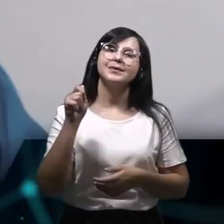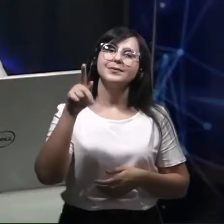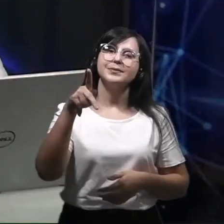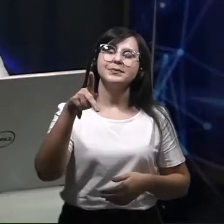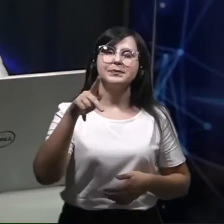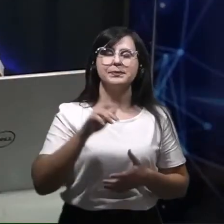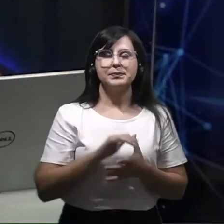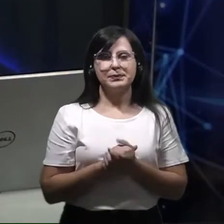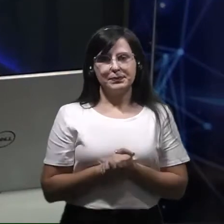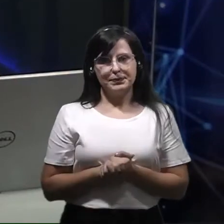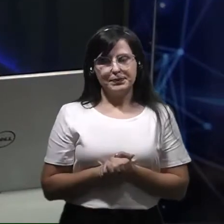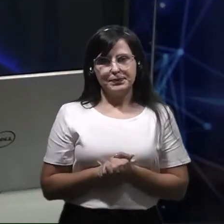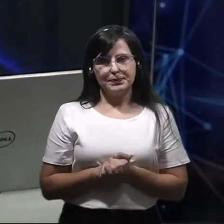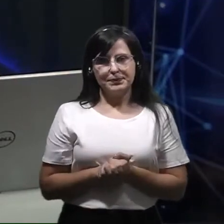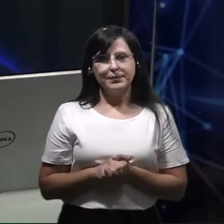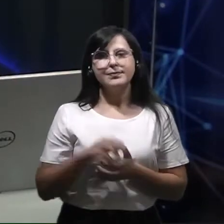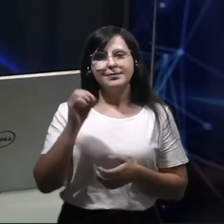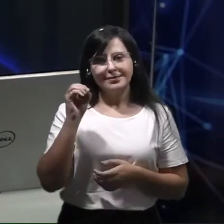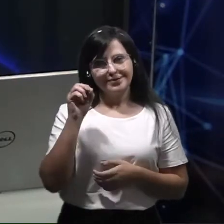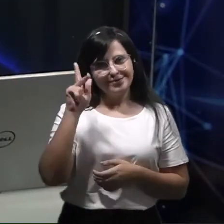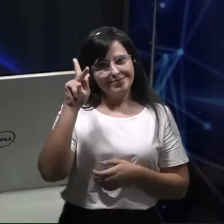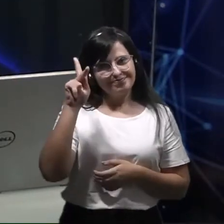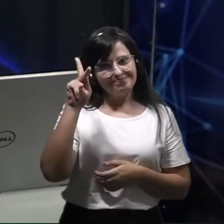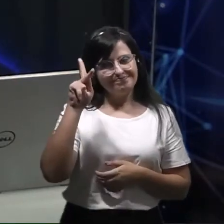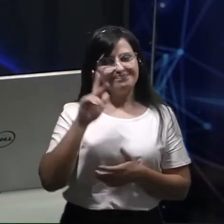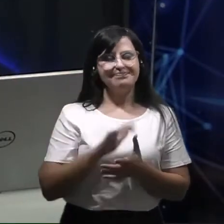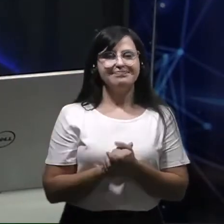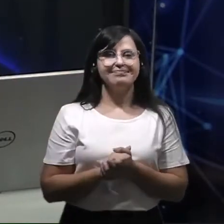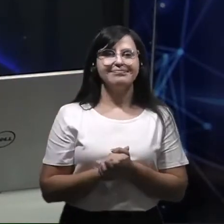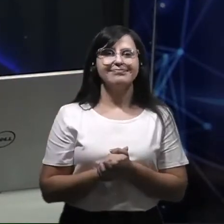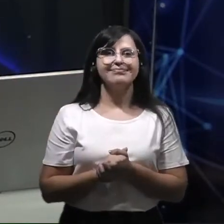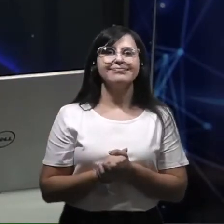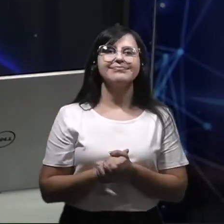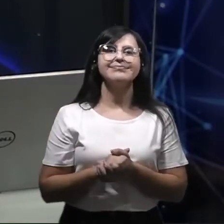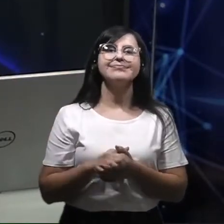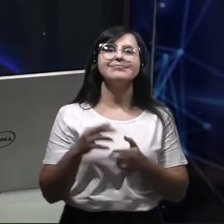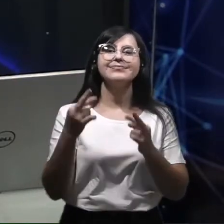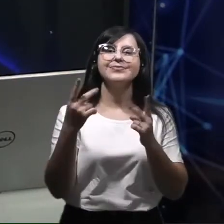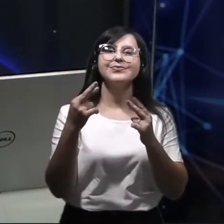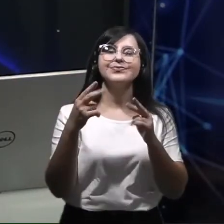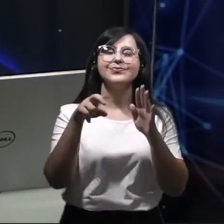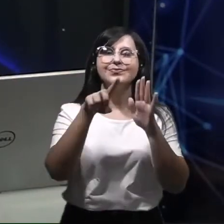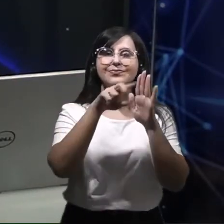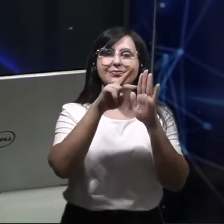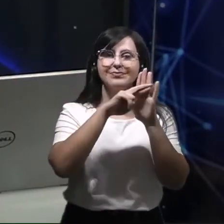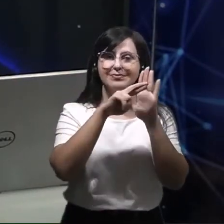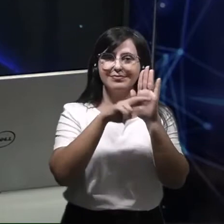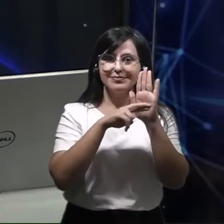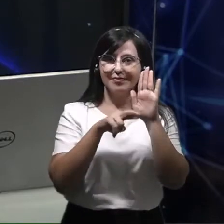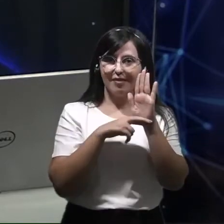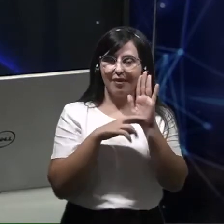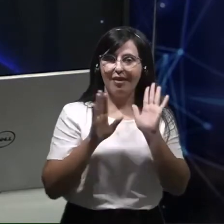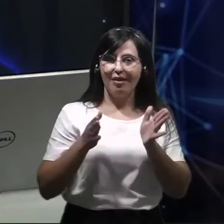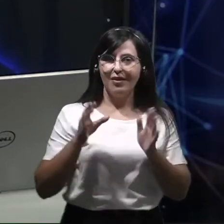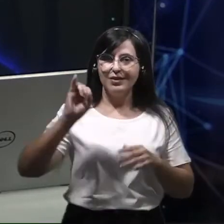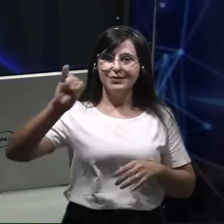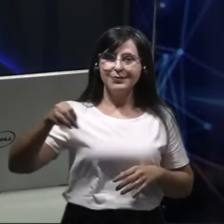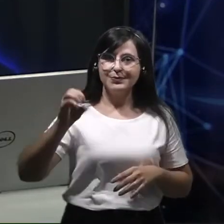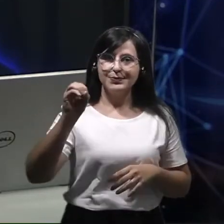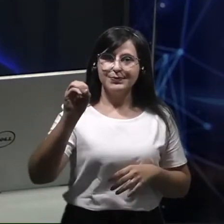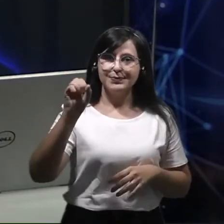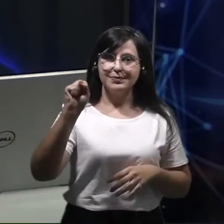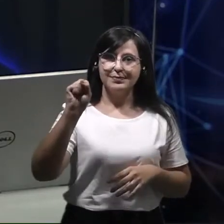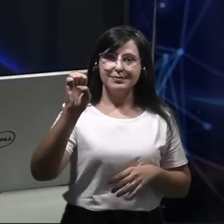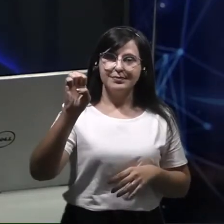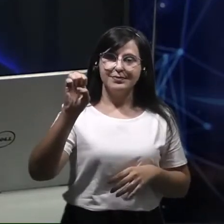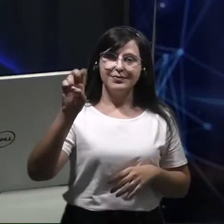aposentar. Ok. Sequenciando, então, conforme as regras, o candidato Josivaldo, ele deverá fazer sua pergunta ao candidato